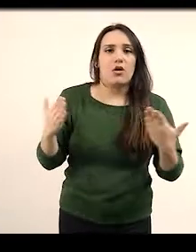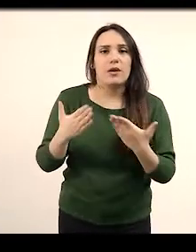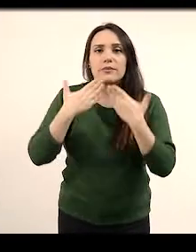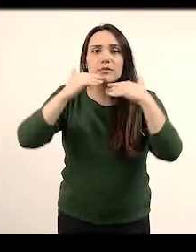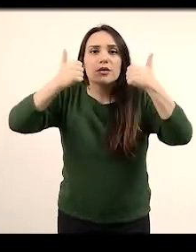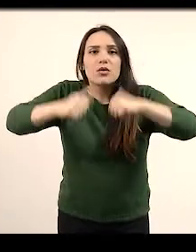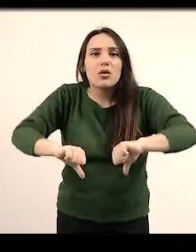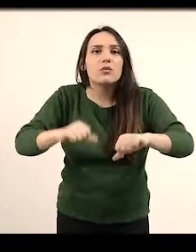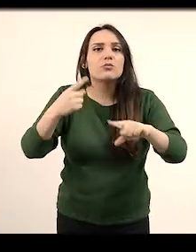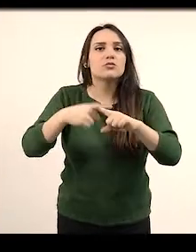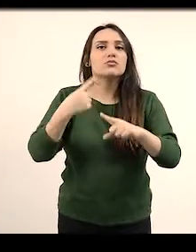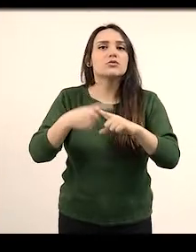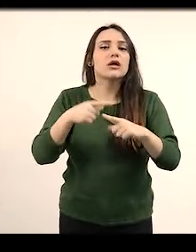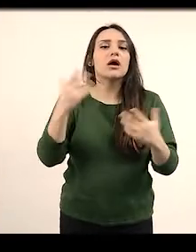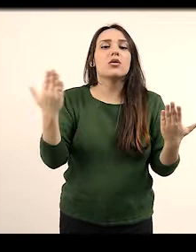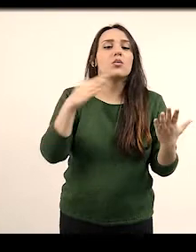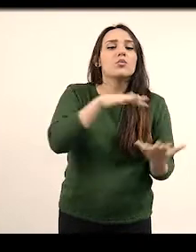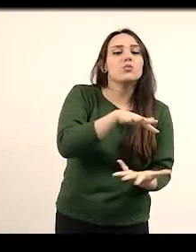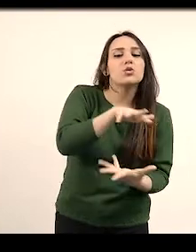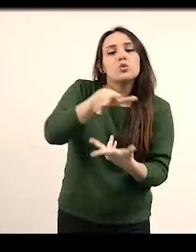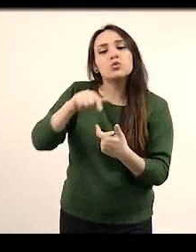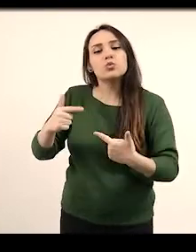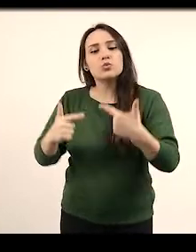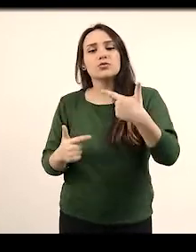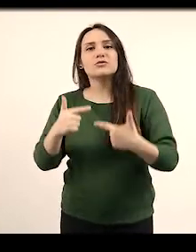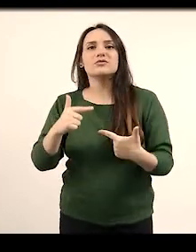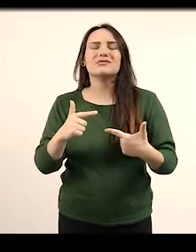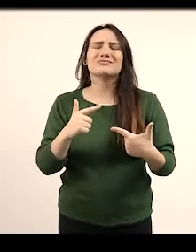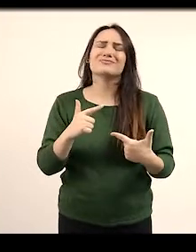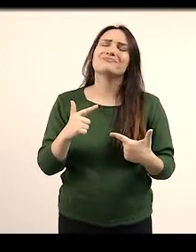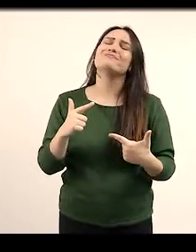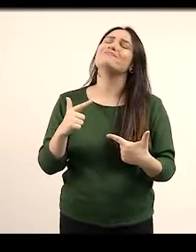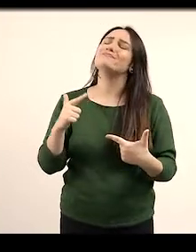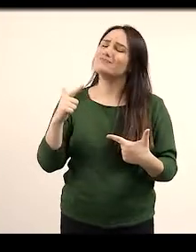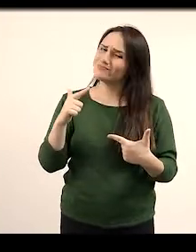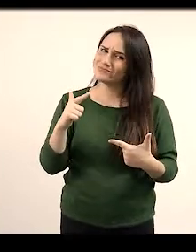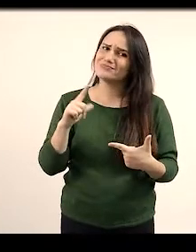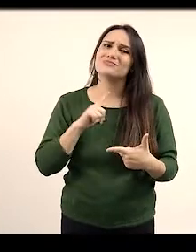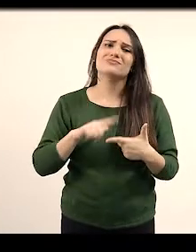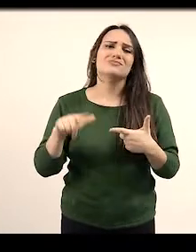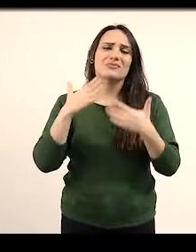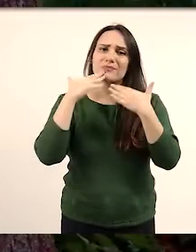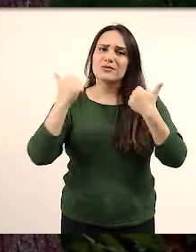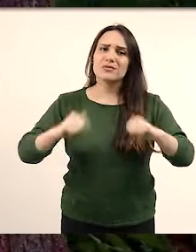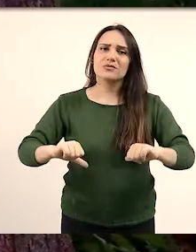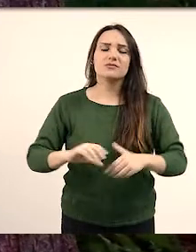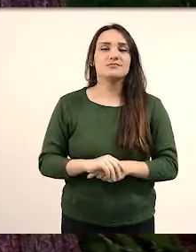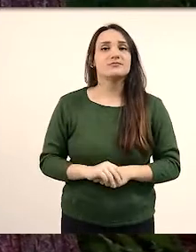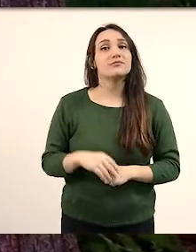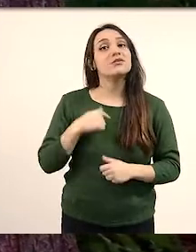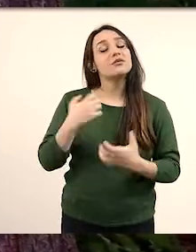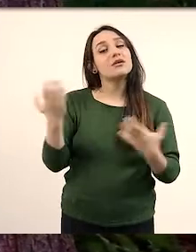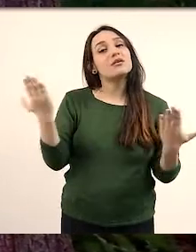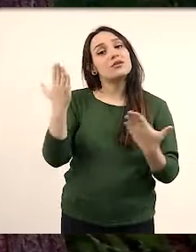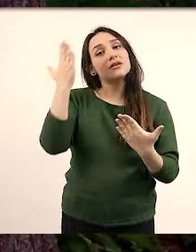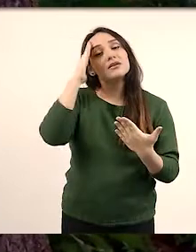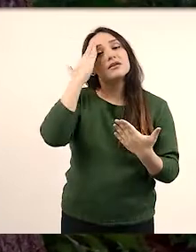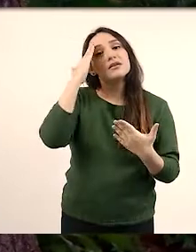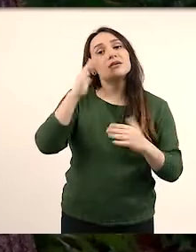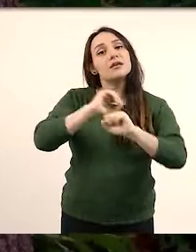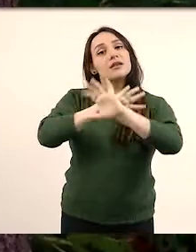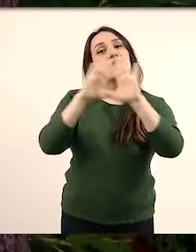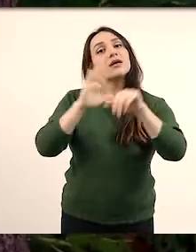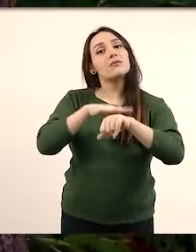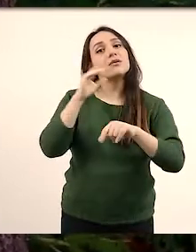jurídico, o mundo político a diversos problemas a serem resolvidos diariamente. Eu quero entender um pouco mais sobre isso porque agora